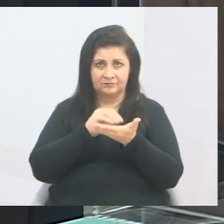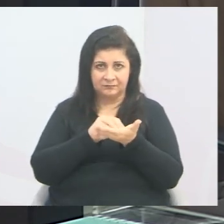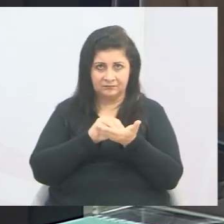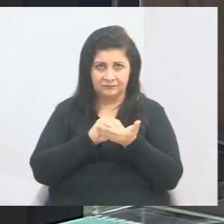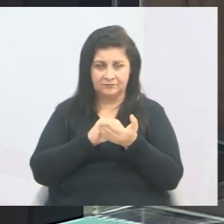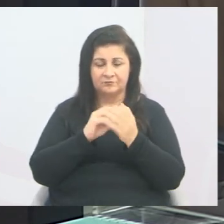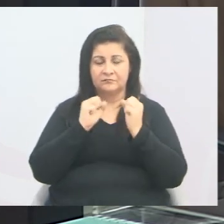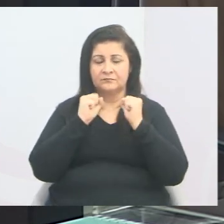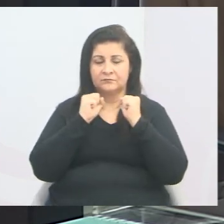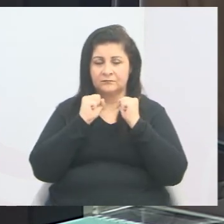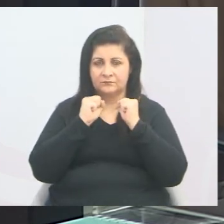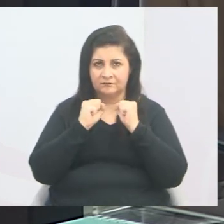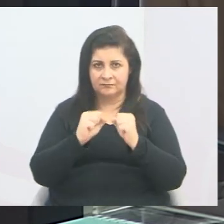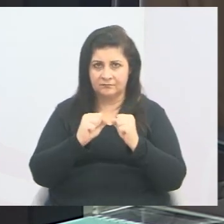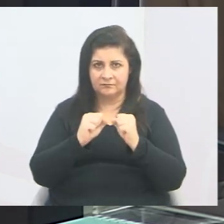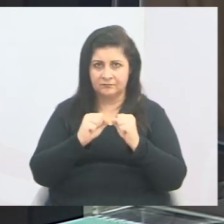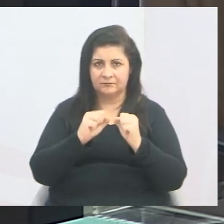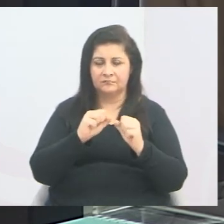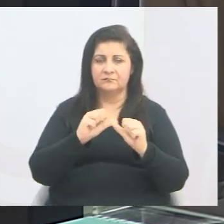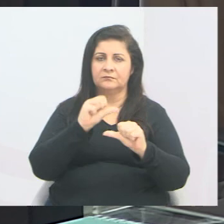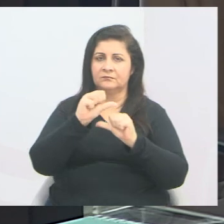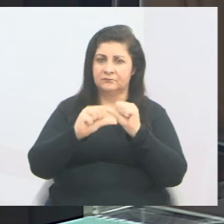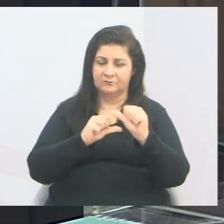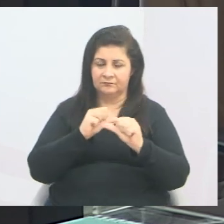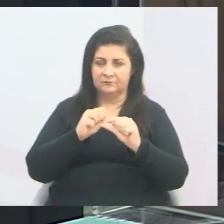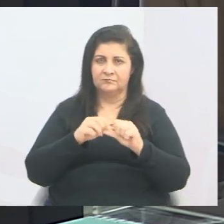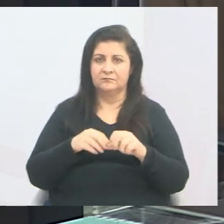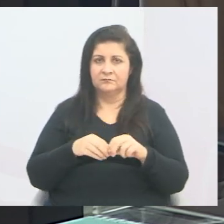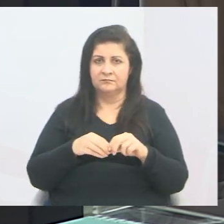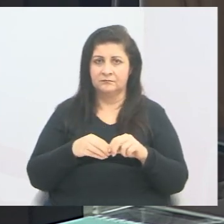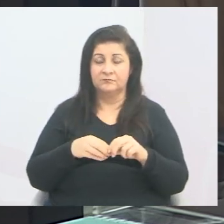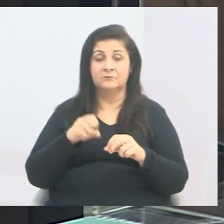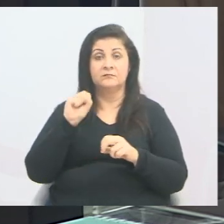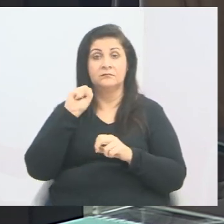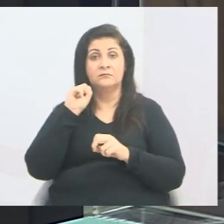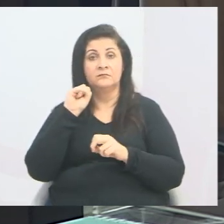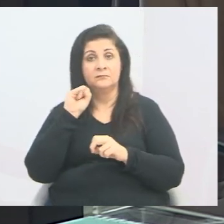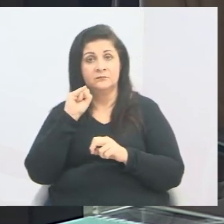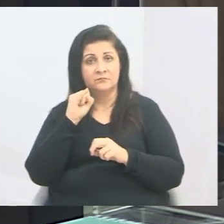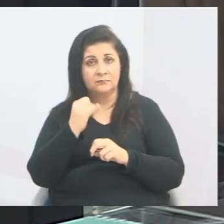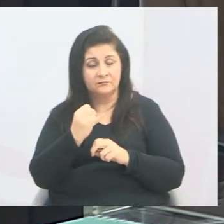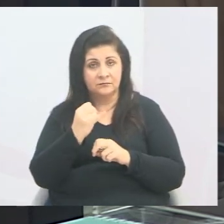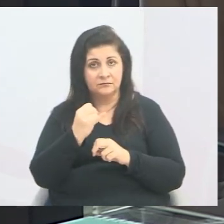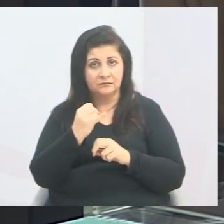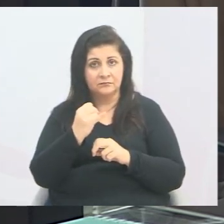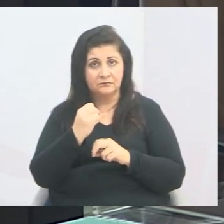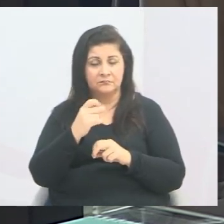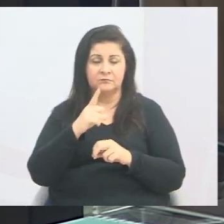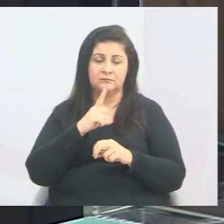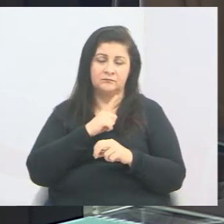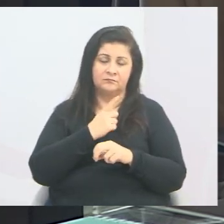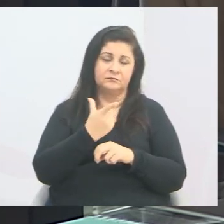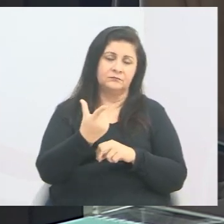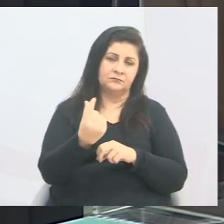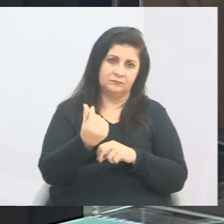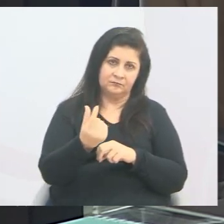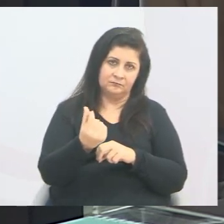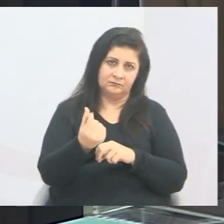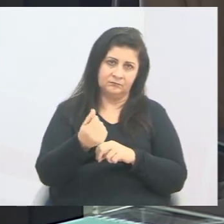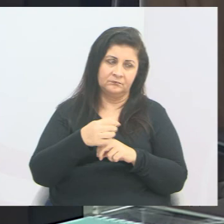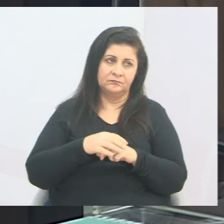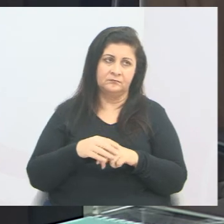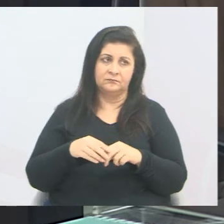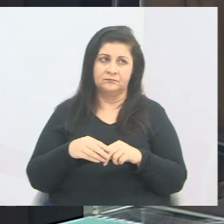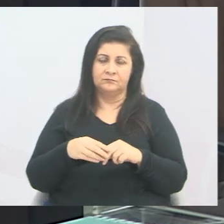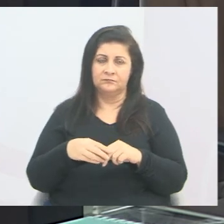possibilidade de fazer novos regamentos, desde que haja fundo. Se a receita